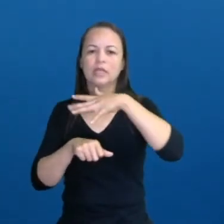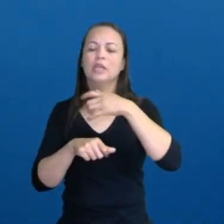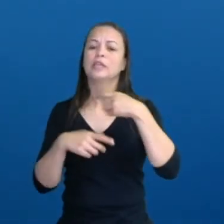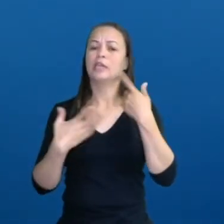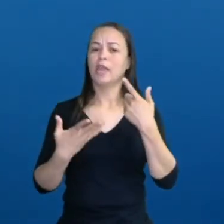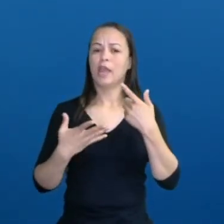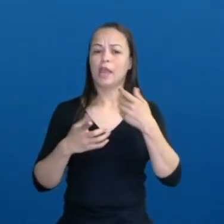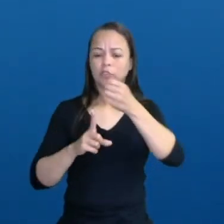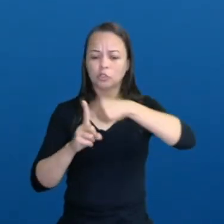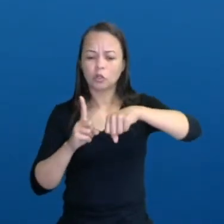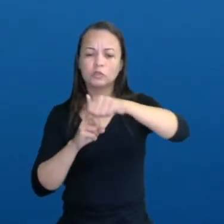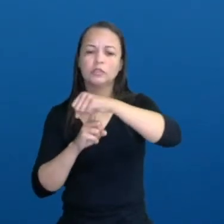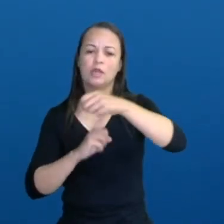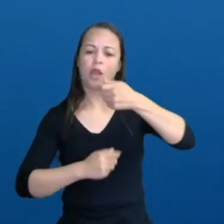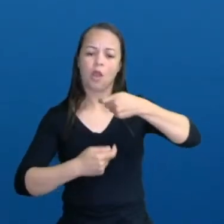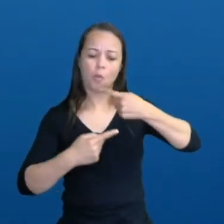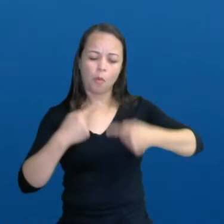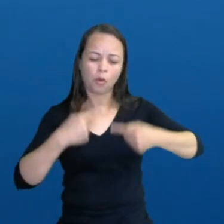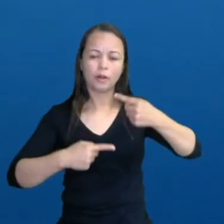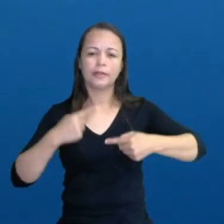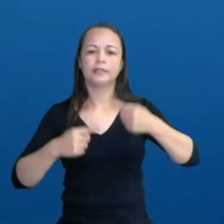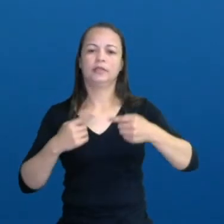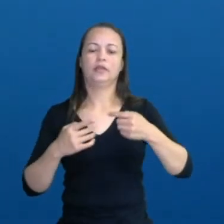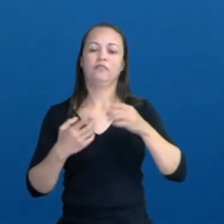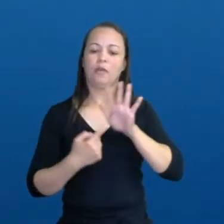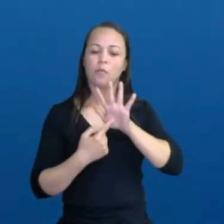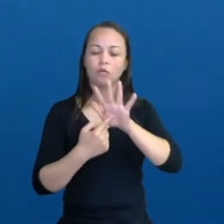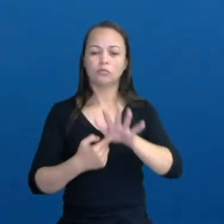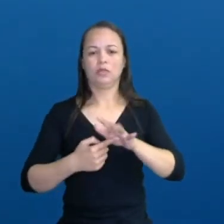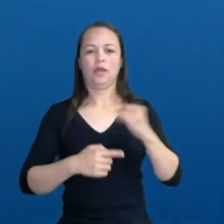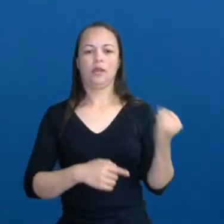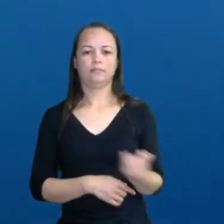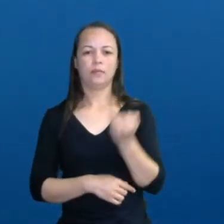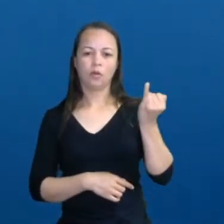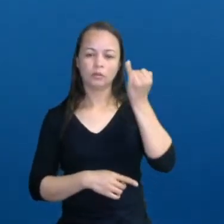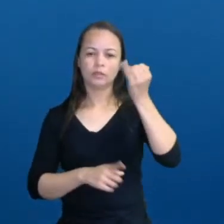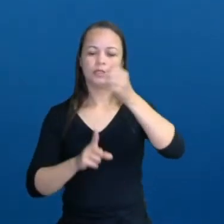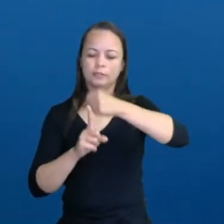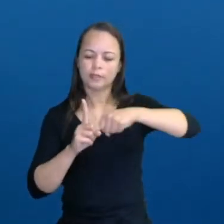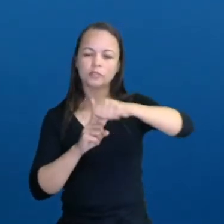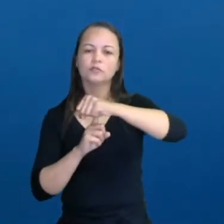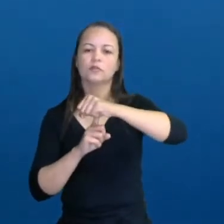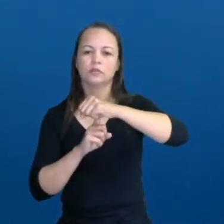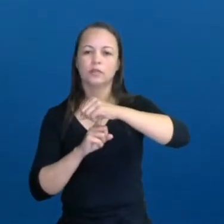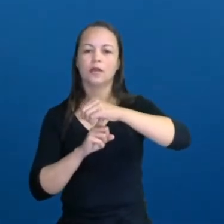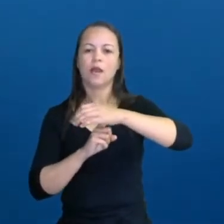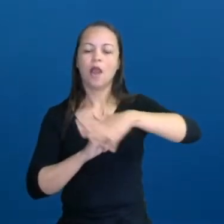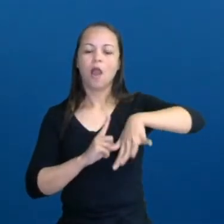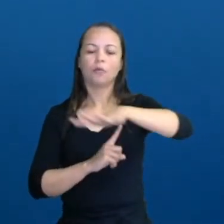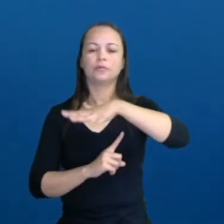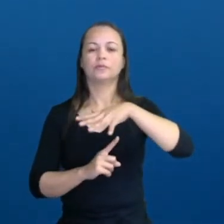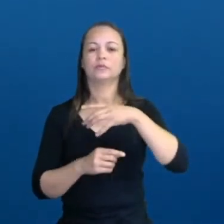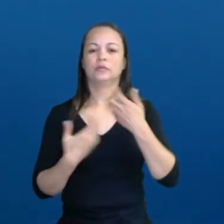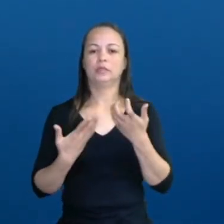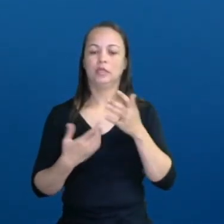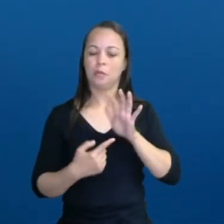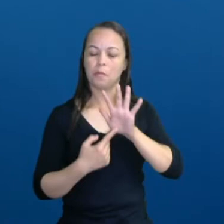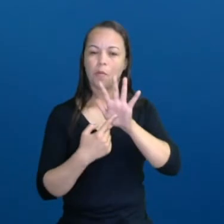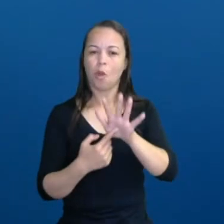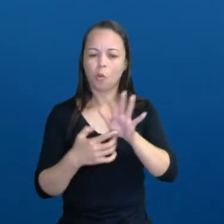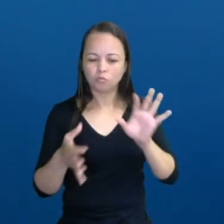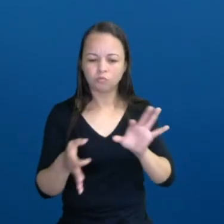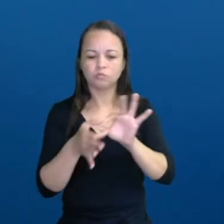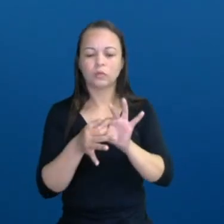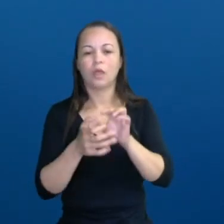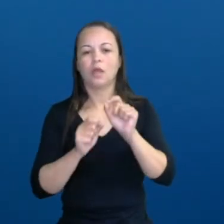vai apontar sobre a importância da organização social e está atrelada a essa